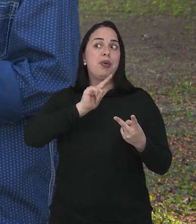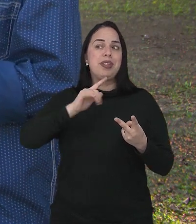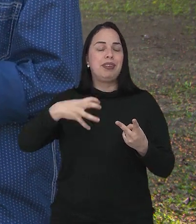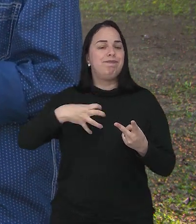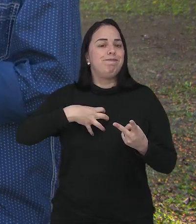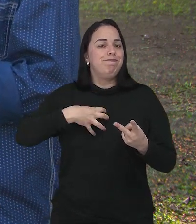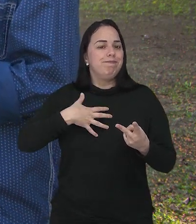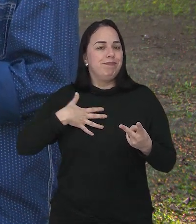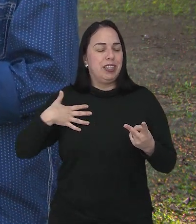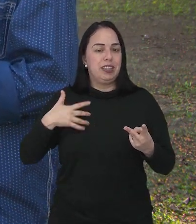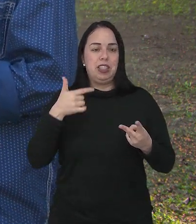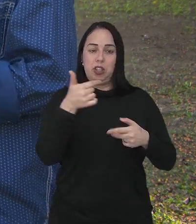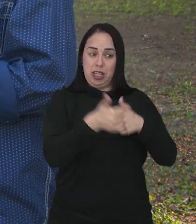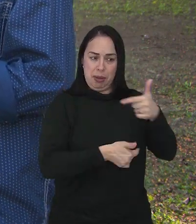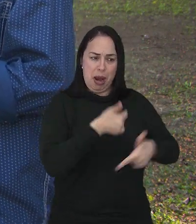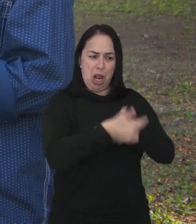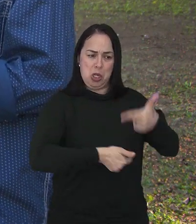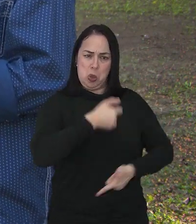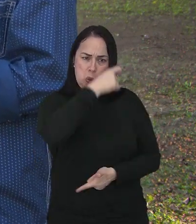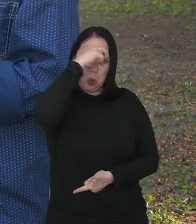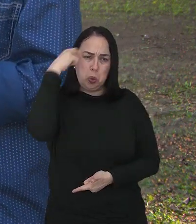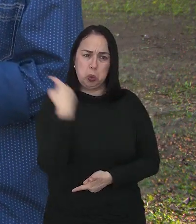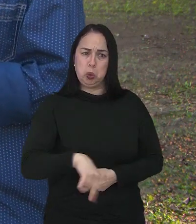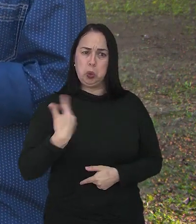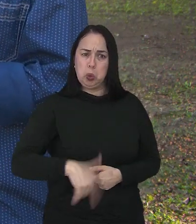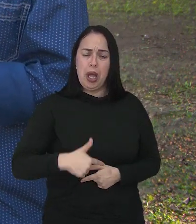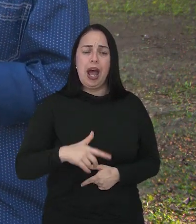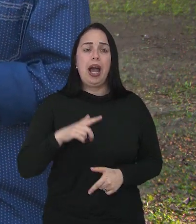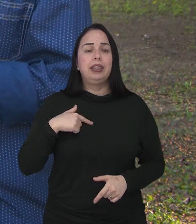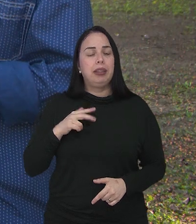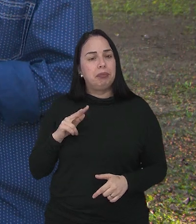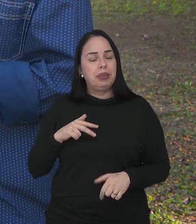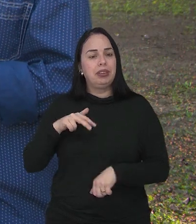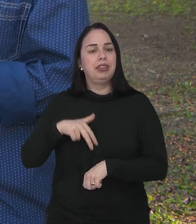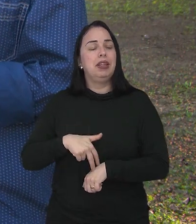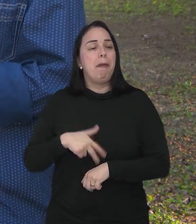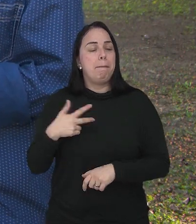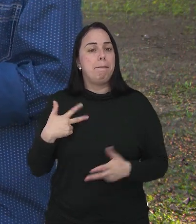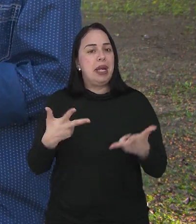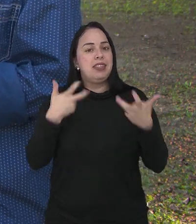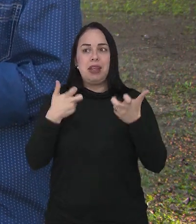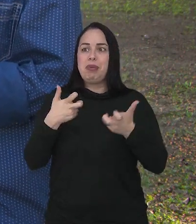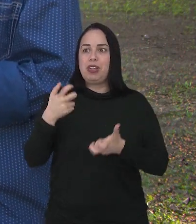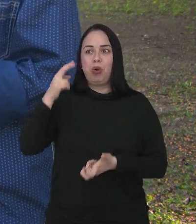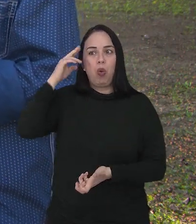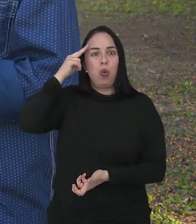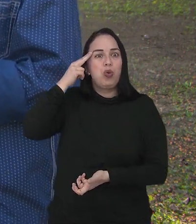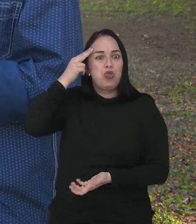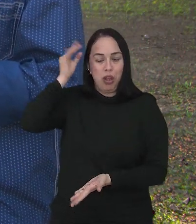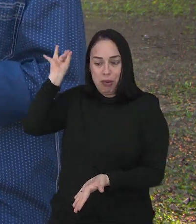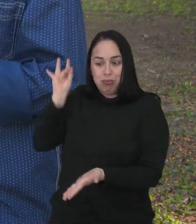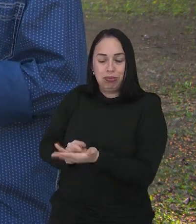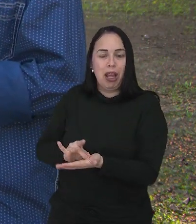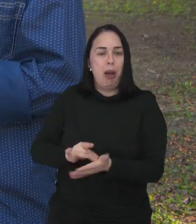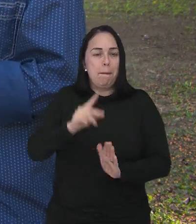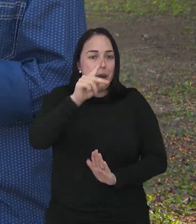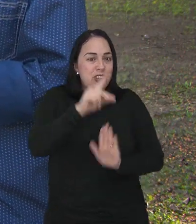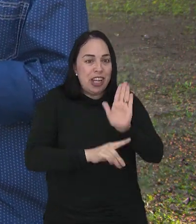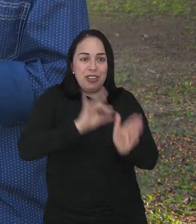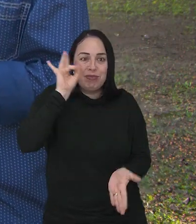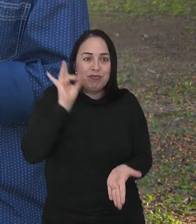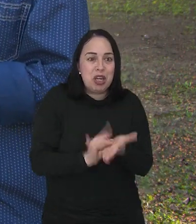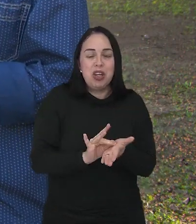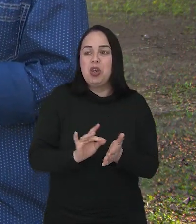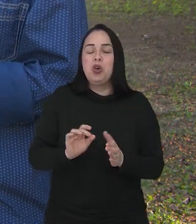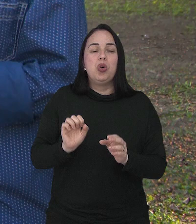assim, você trabalha duro ali, né? Quando você vê aquele sonho realizado, aquele projeto concretizado, o fim de um